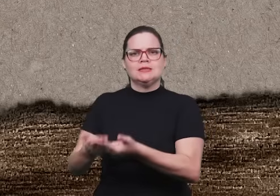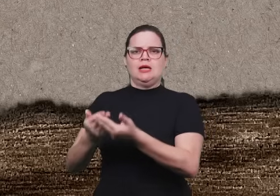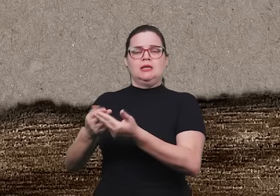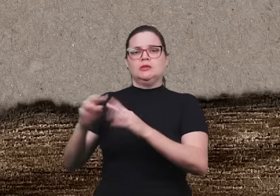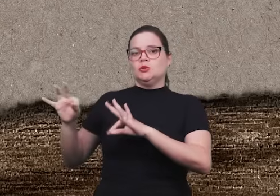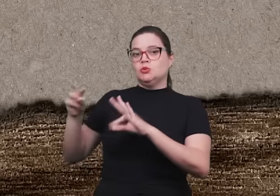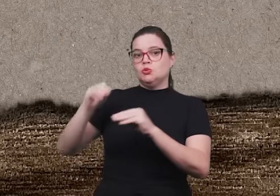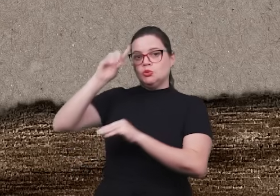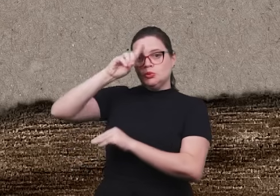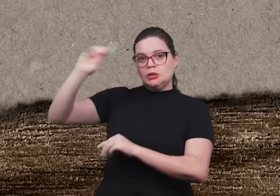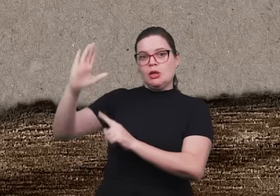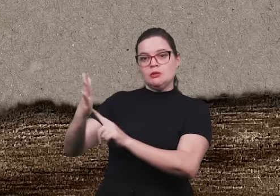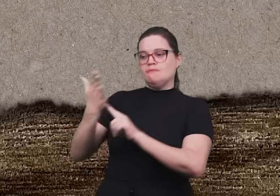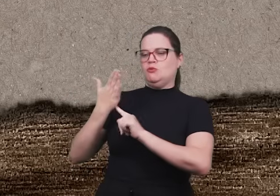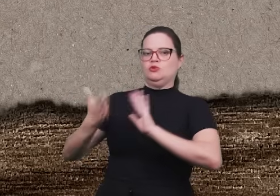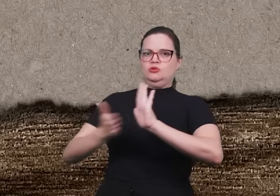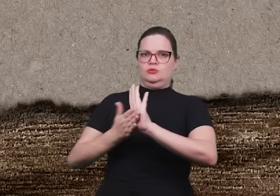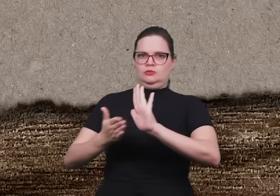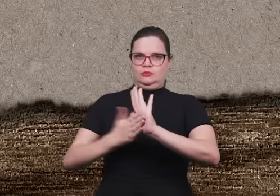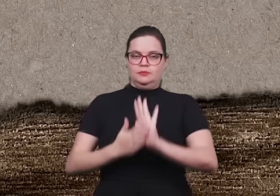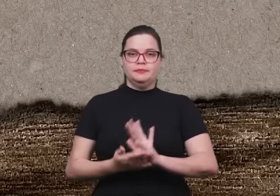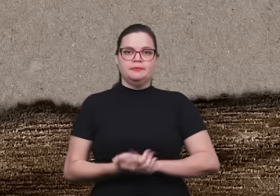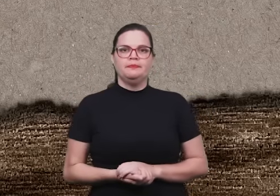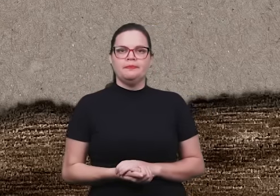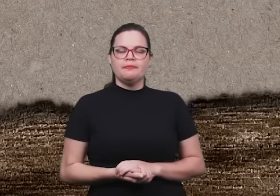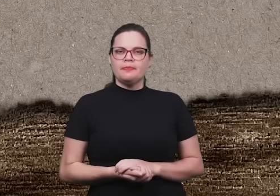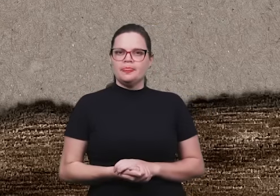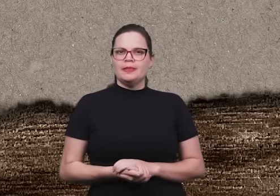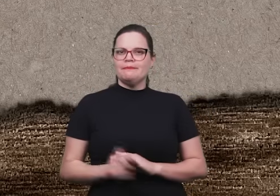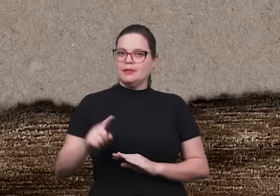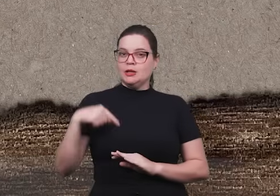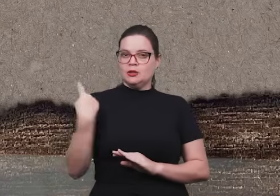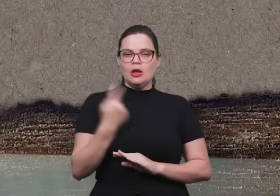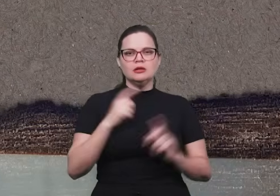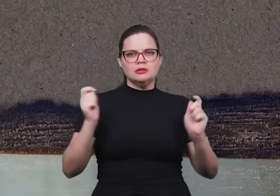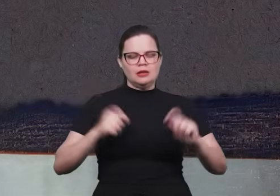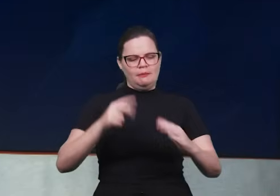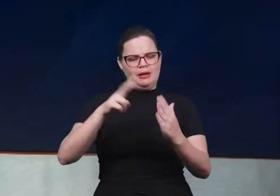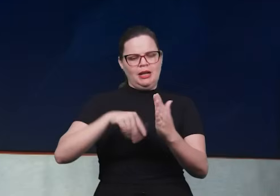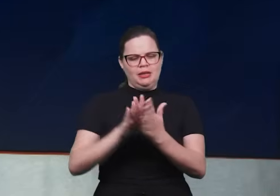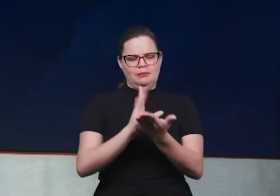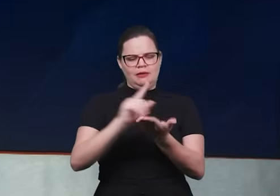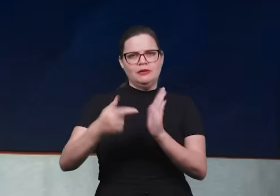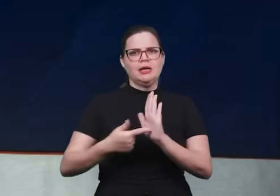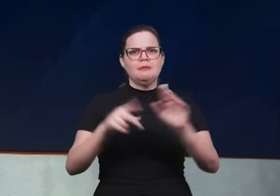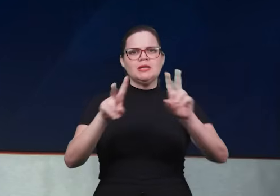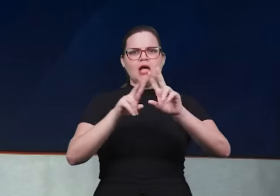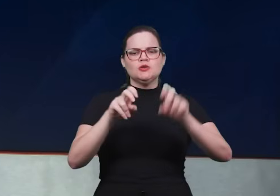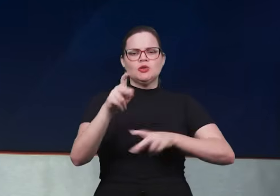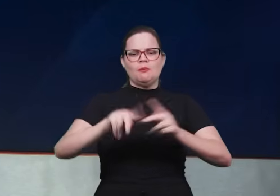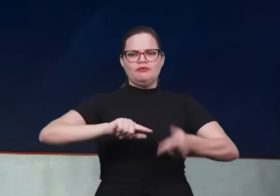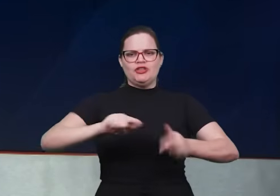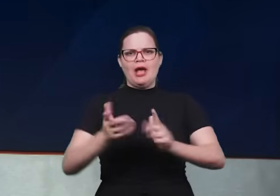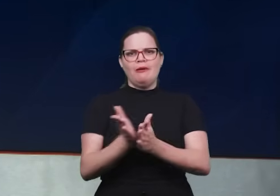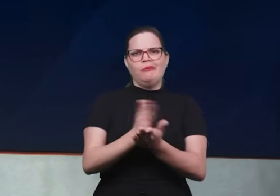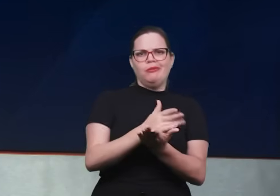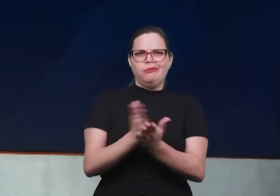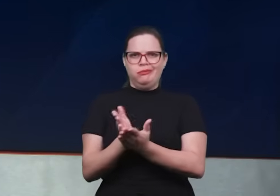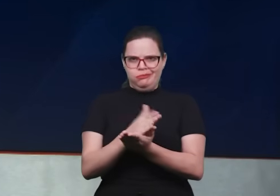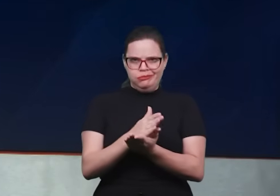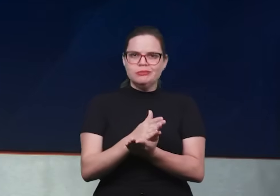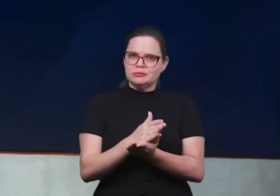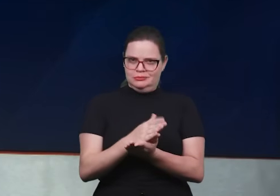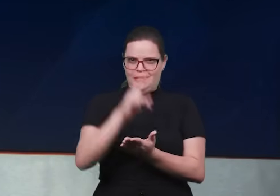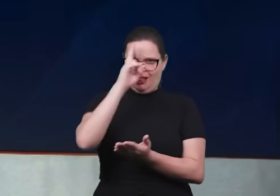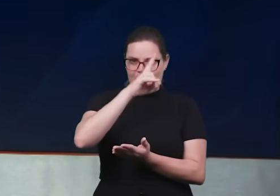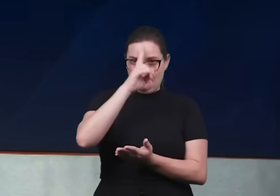proposta. Uma terceira causa da inconstância que lemos na palavra de Deus é que o povo de Israel não